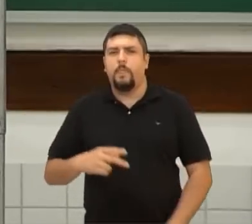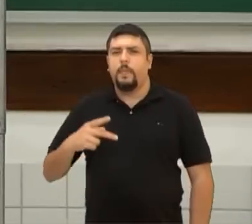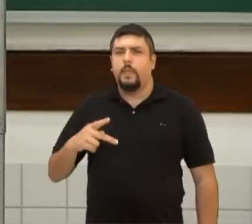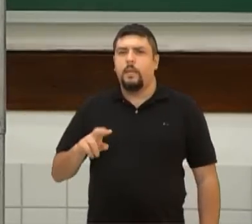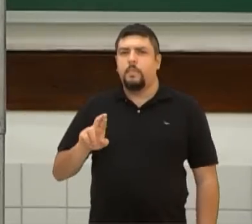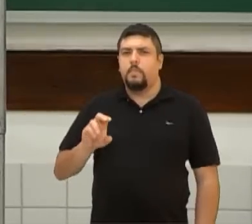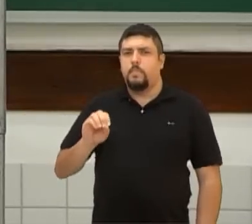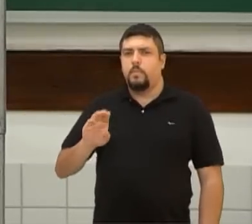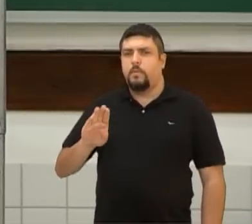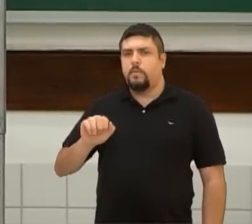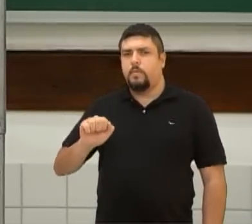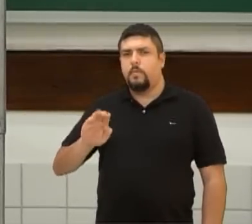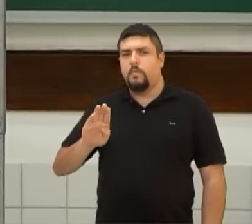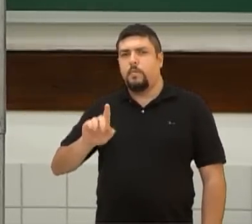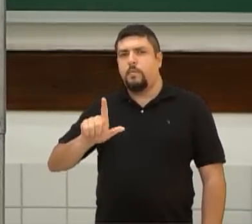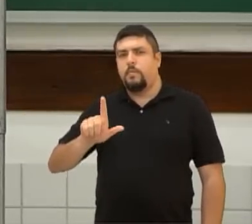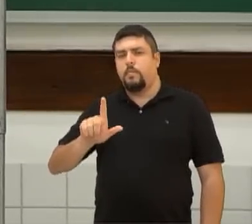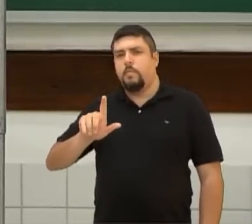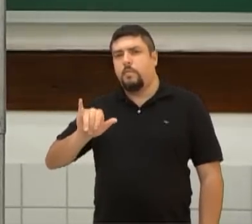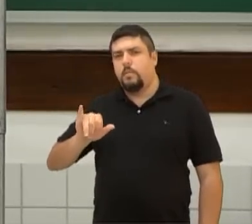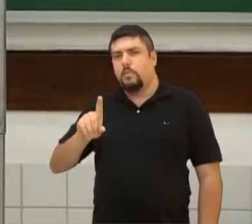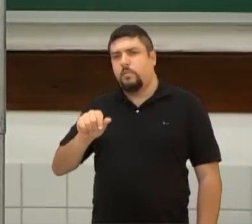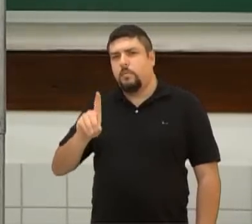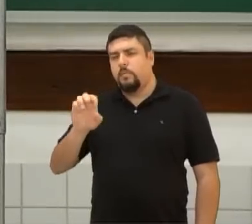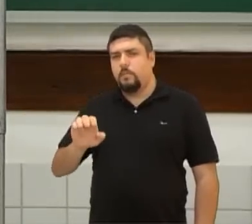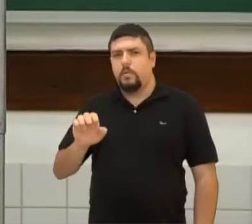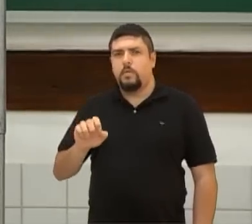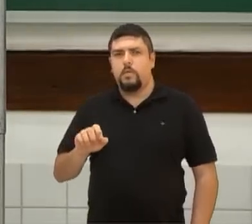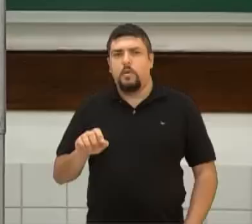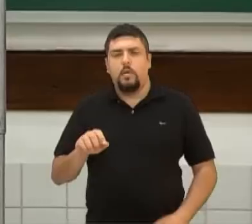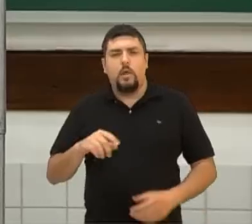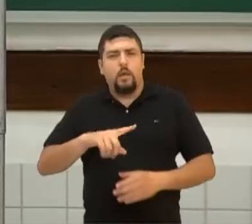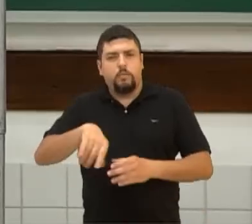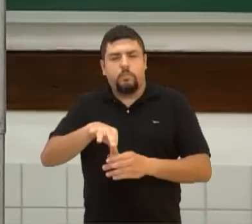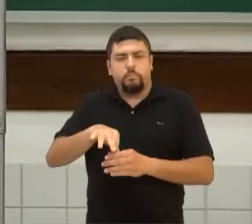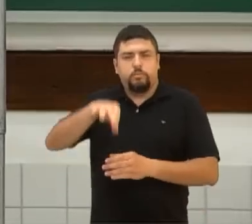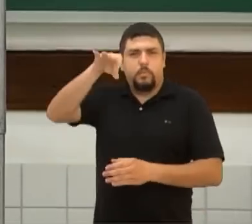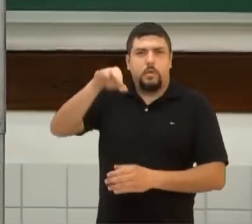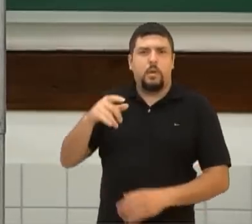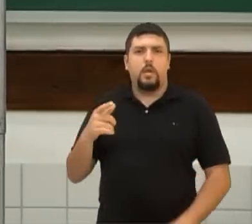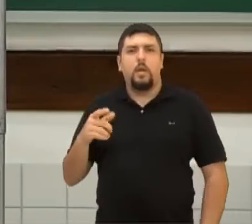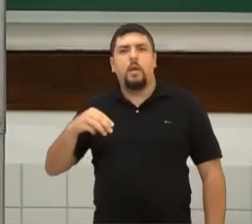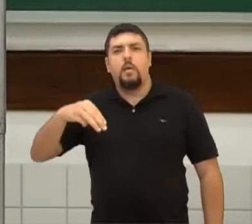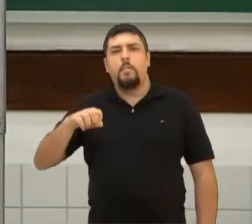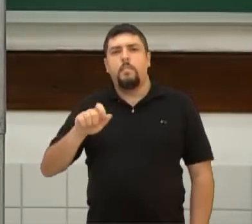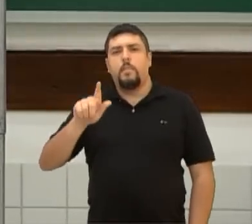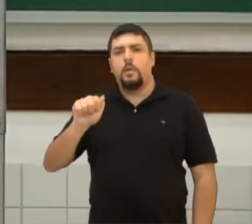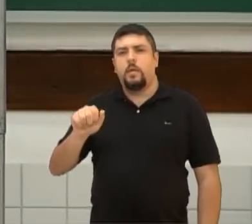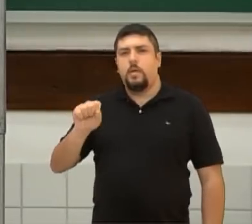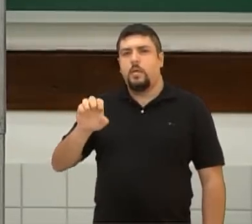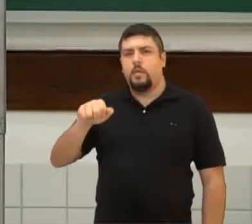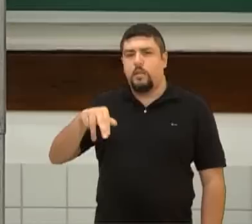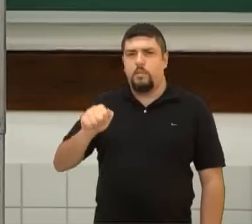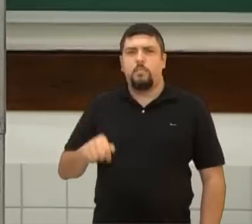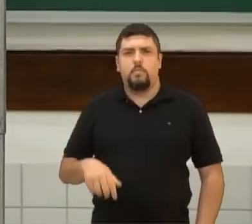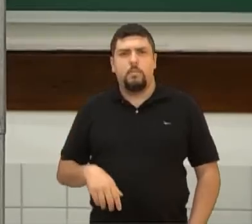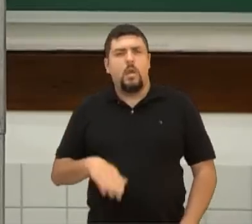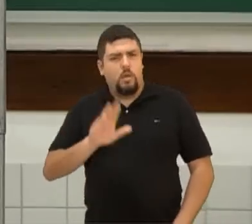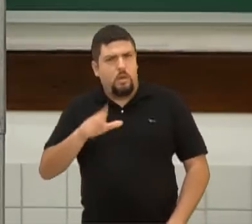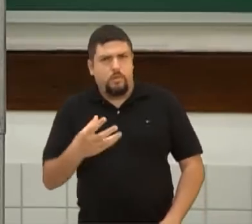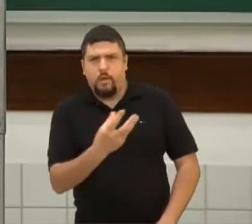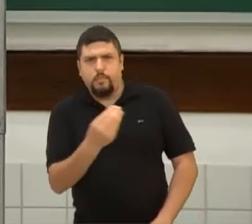Probabilidade e a Mega Sena. Pessoal, quantas vezes já questionaram a professora? Ai, professora, e daí? A minha mãe